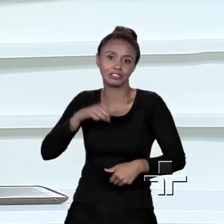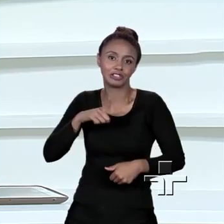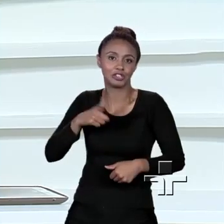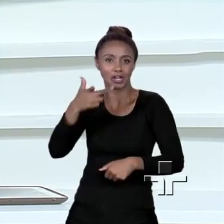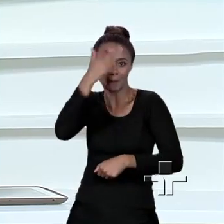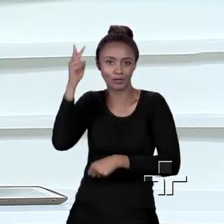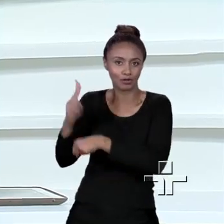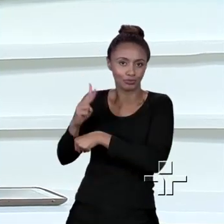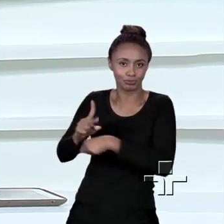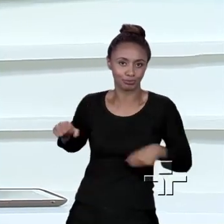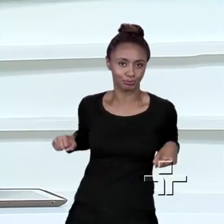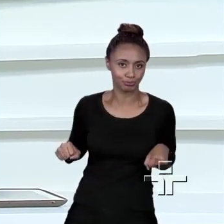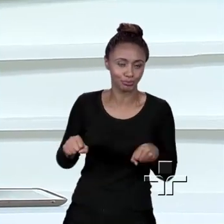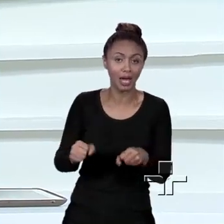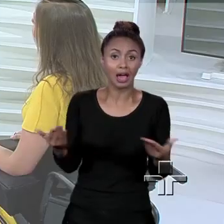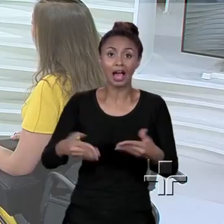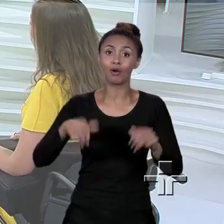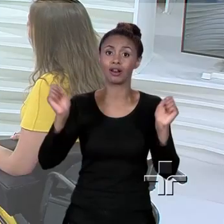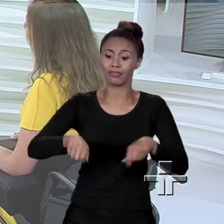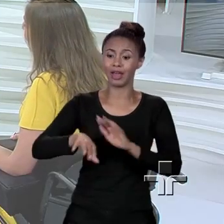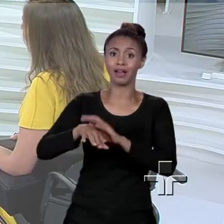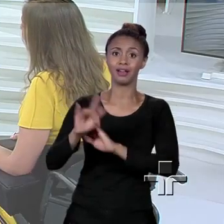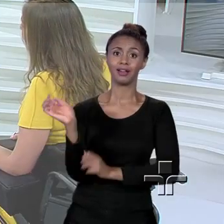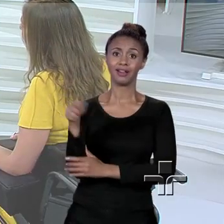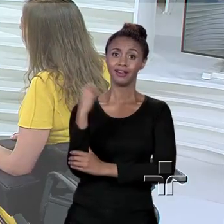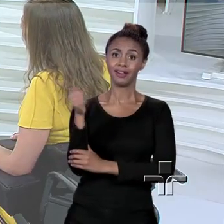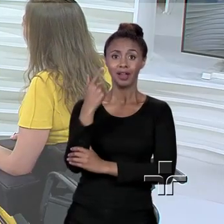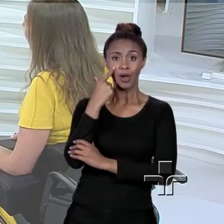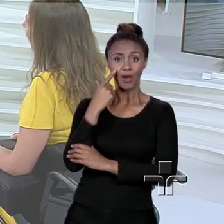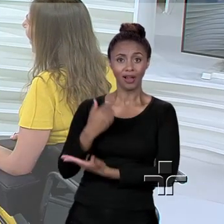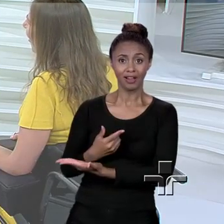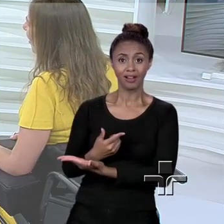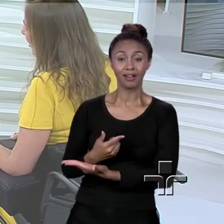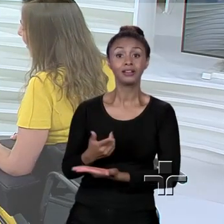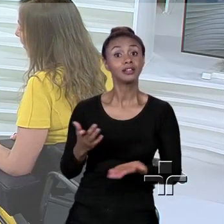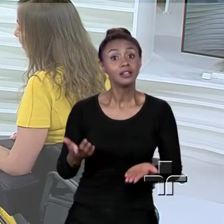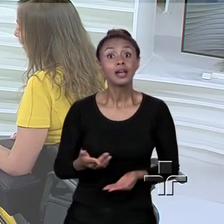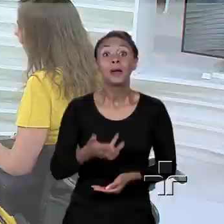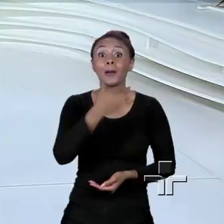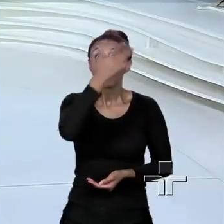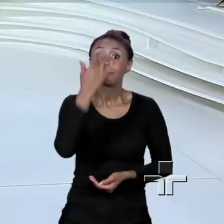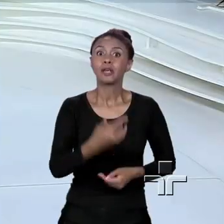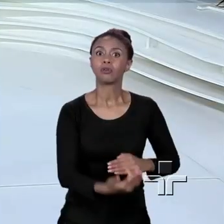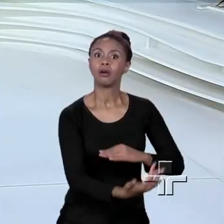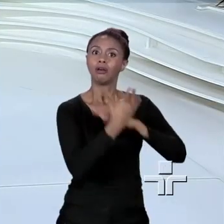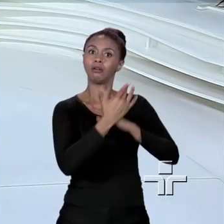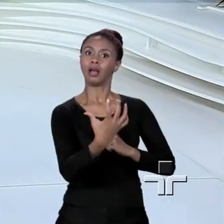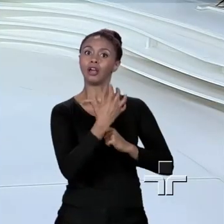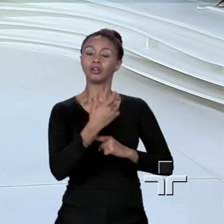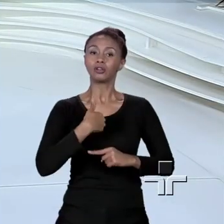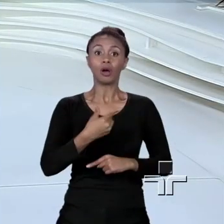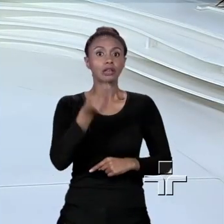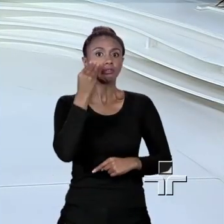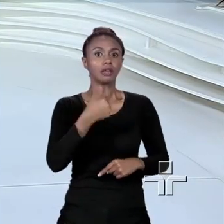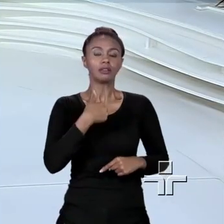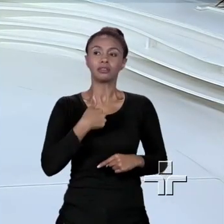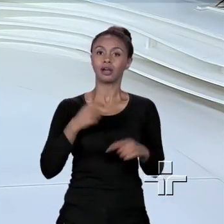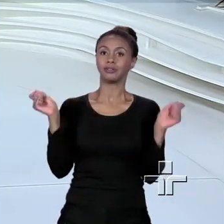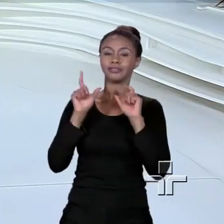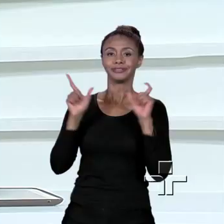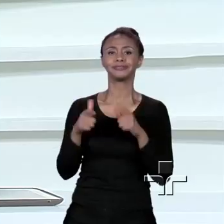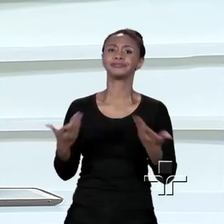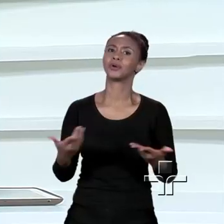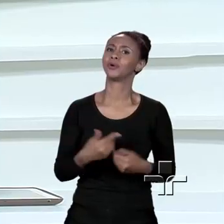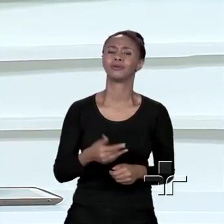sua capacidade ali? Não, mas foi o Roda Viva que me impulsionou aí na loja, ver se eu conseguia rodar. Que ótimo. Agora, obrigado